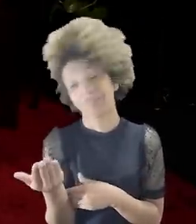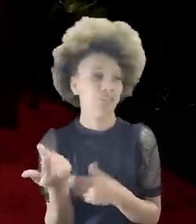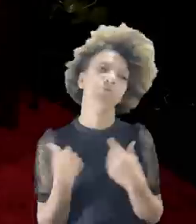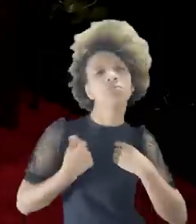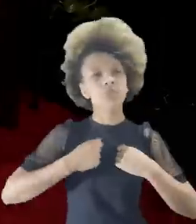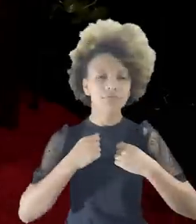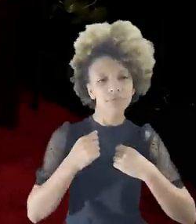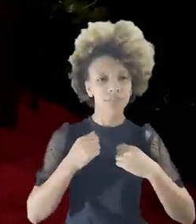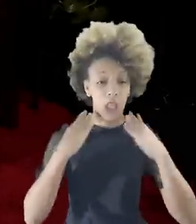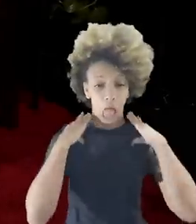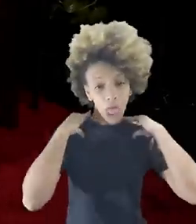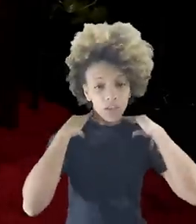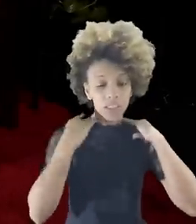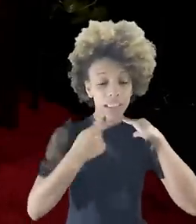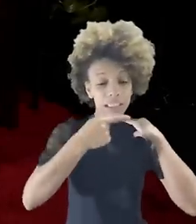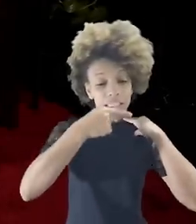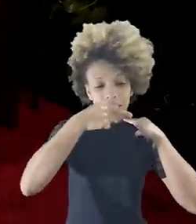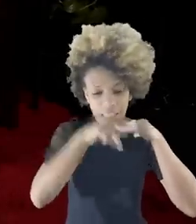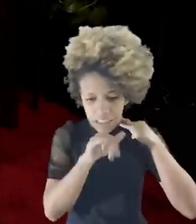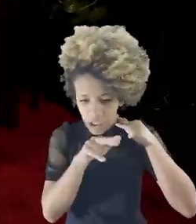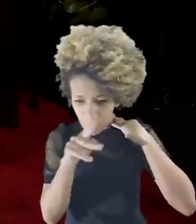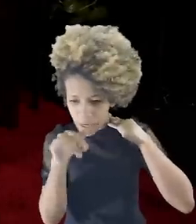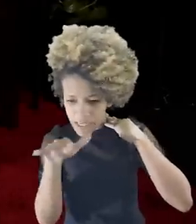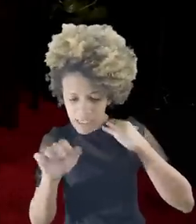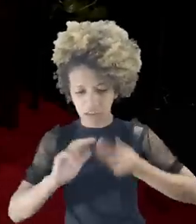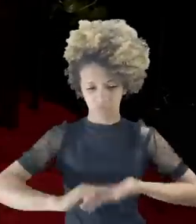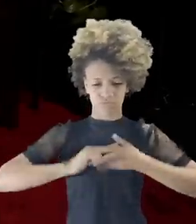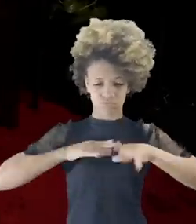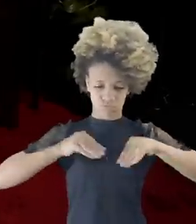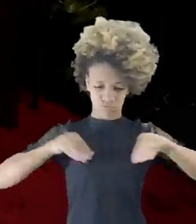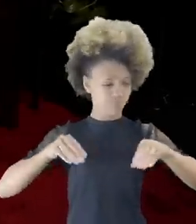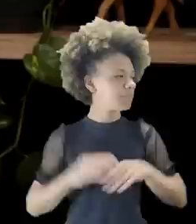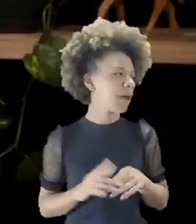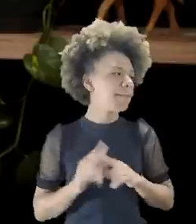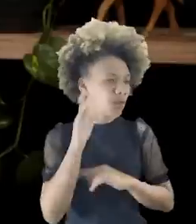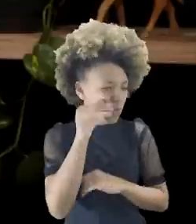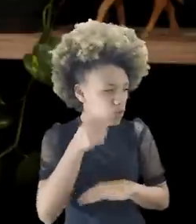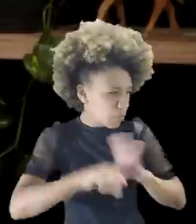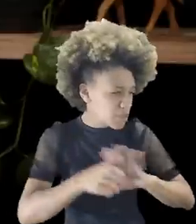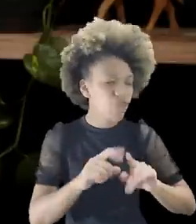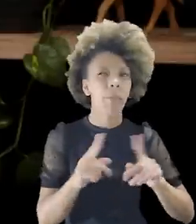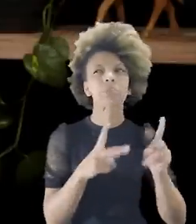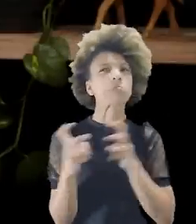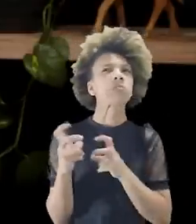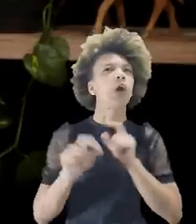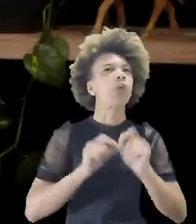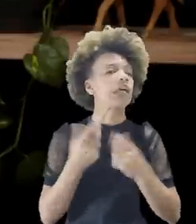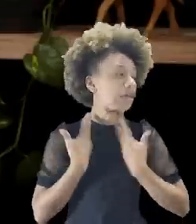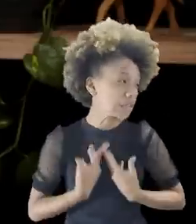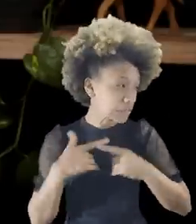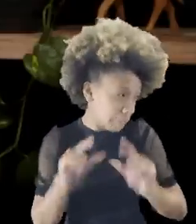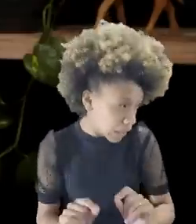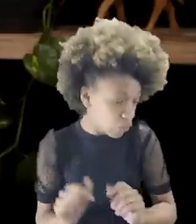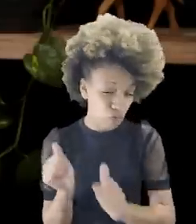você tá zuado né é tira um pouco do jet lag que a gente o que eu acho curioso do basquete que me dá impressão que ele cansa menos